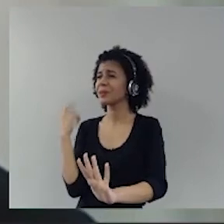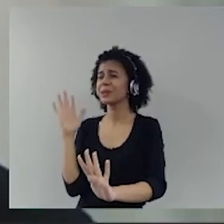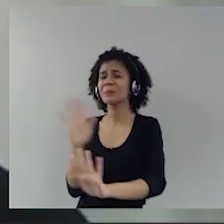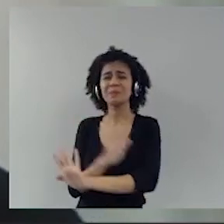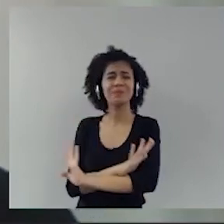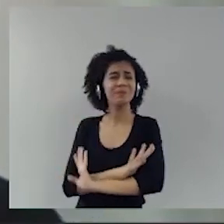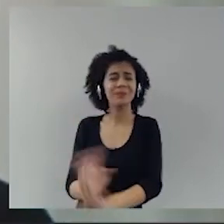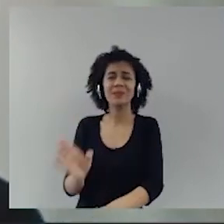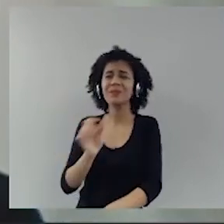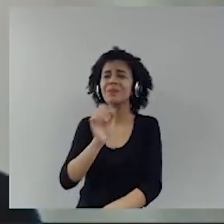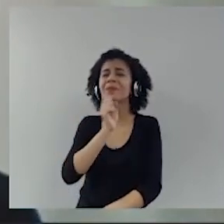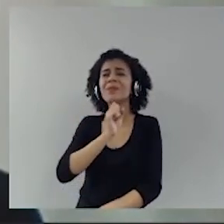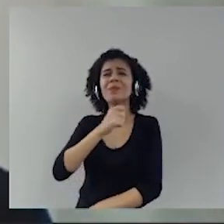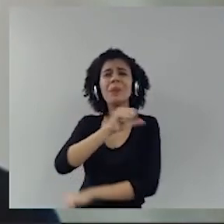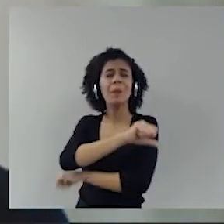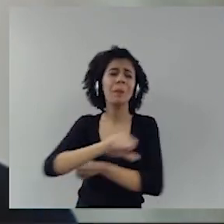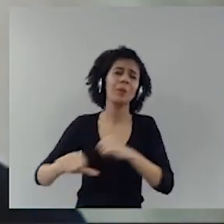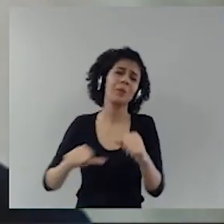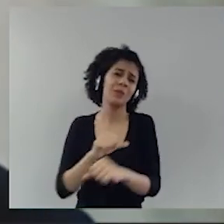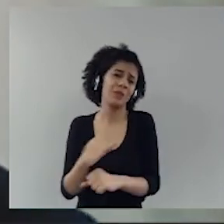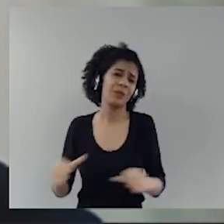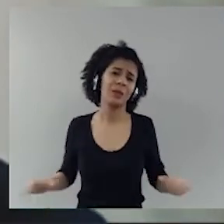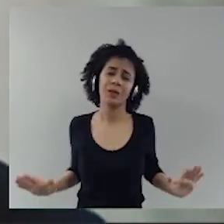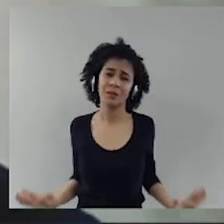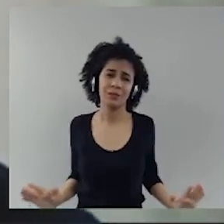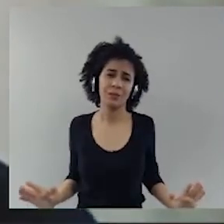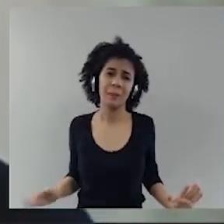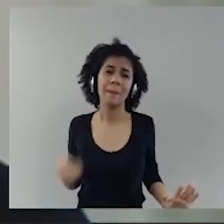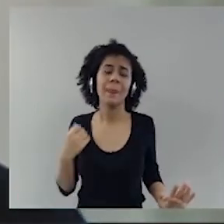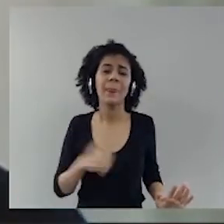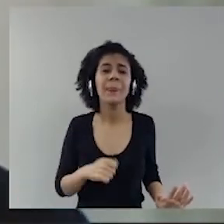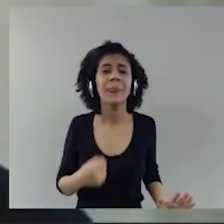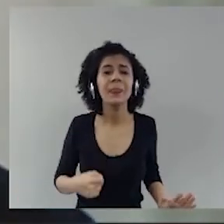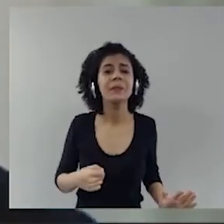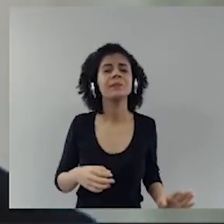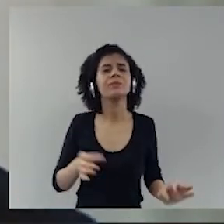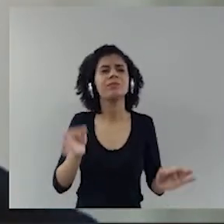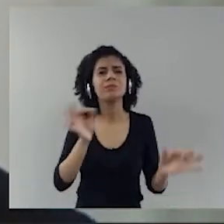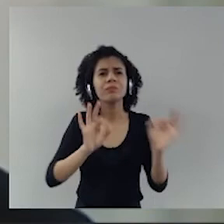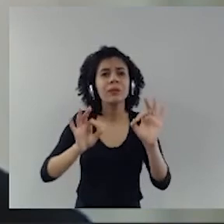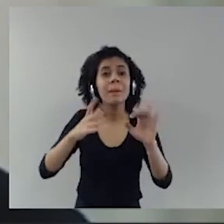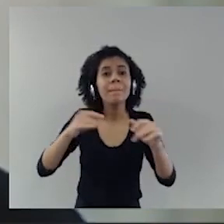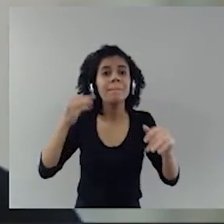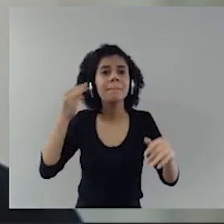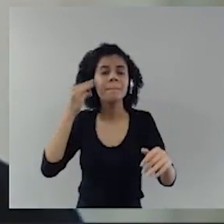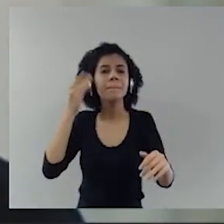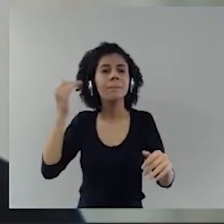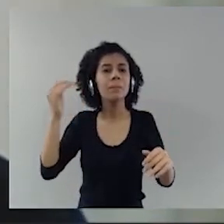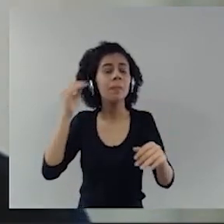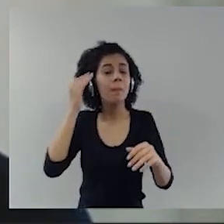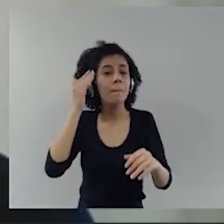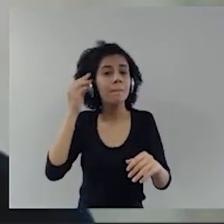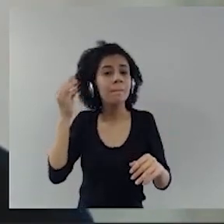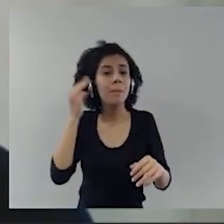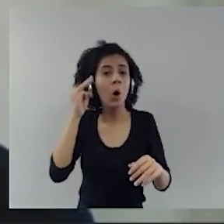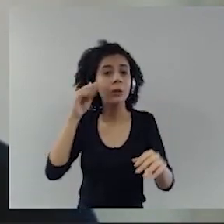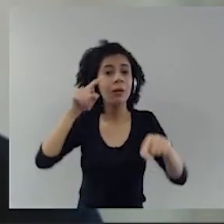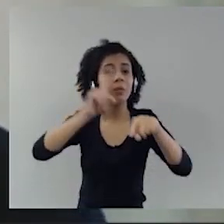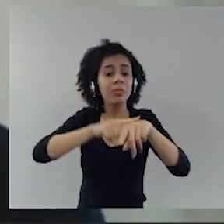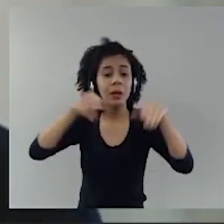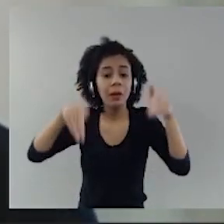vetusta ultrapassado precisa ser renovada precisa ser modernizada precisa ser